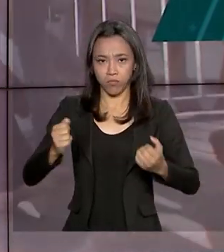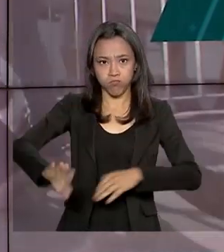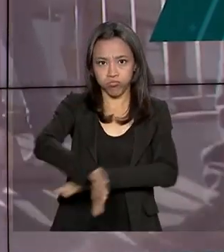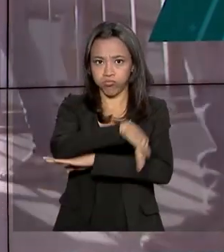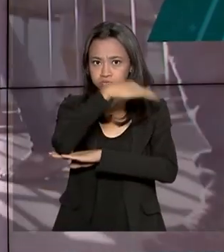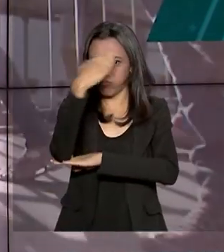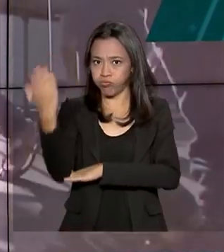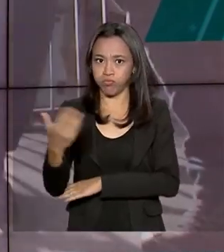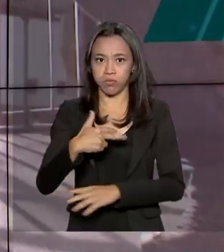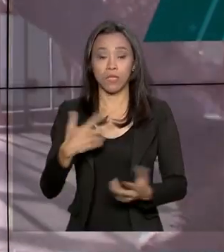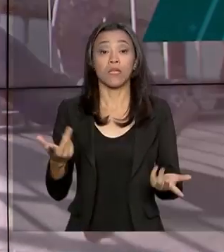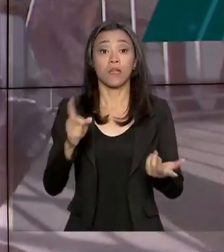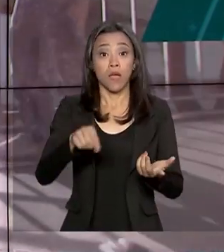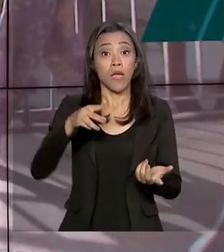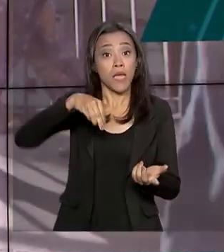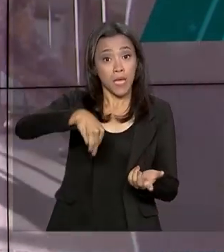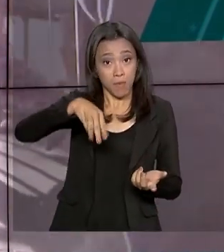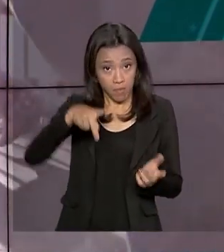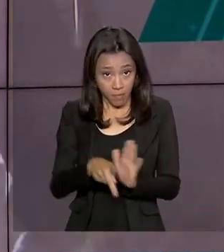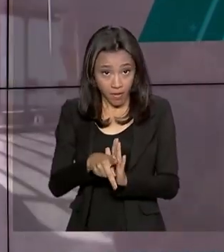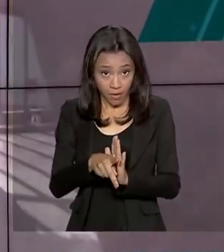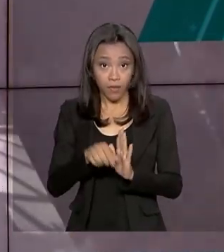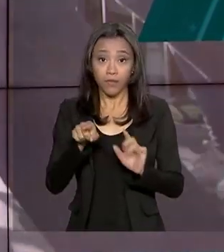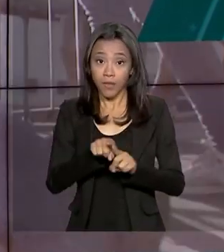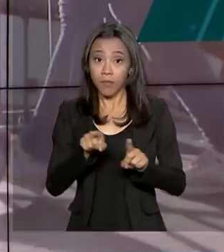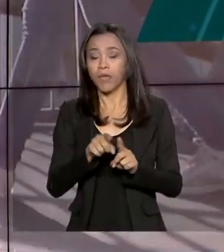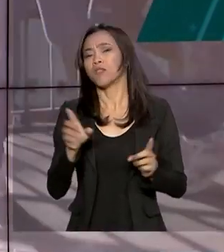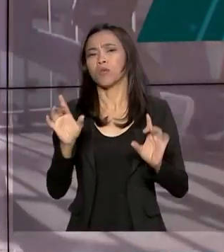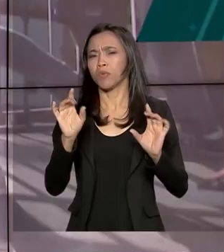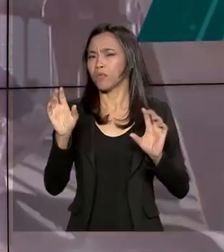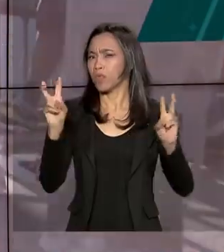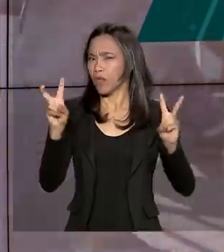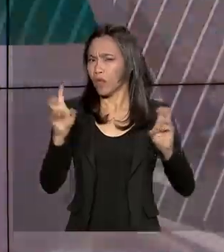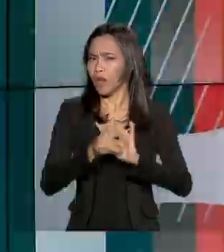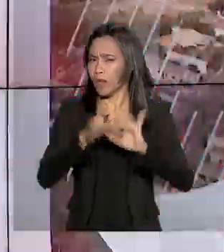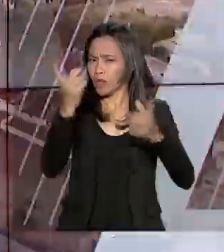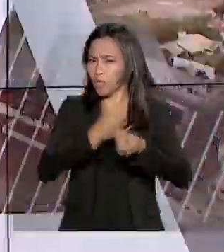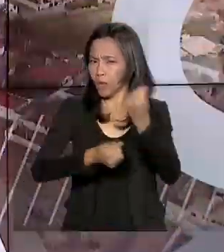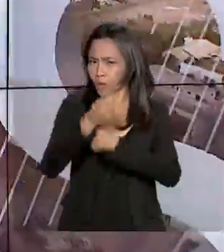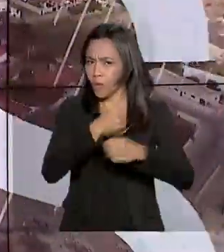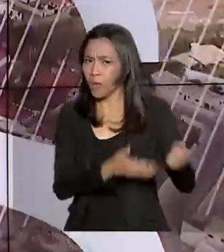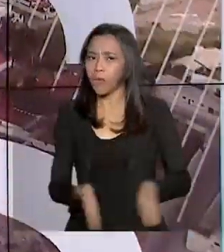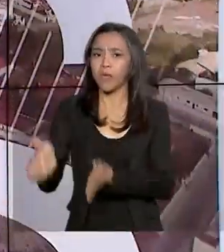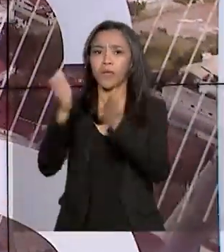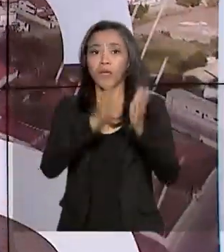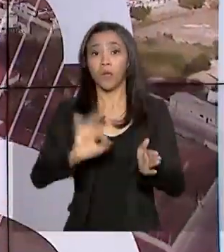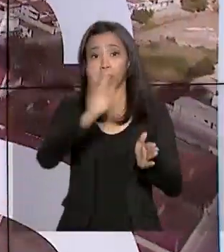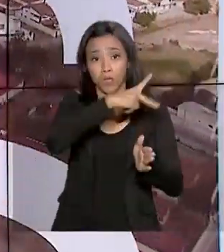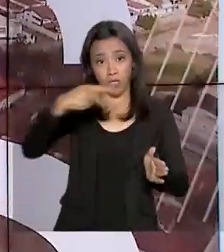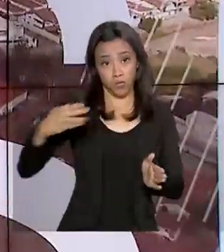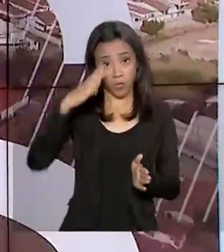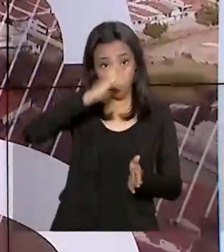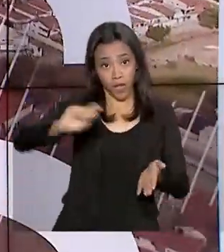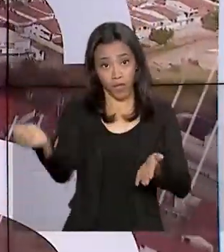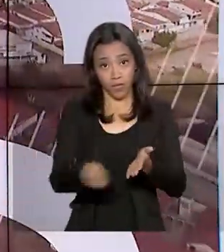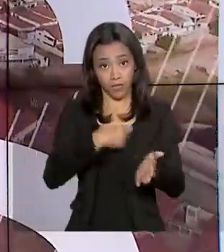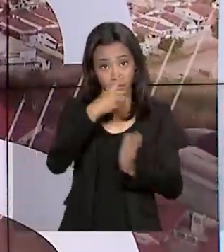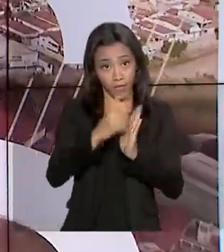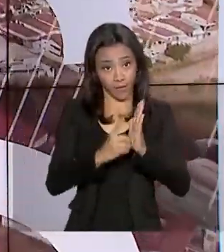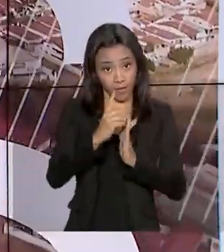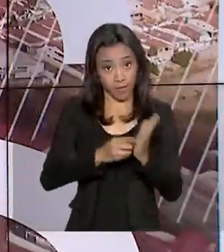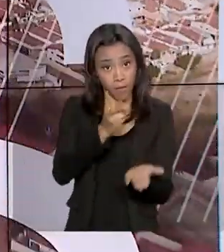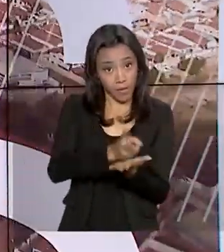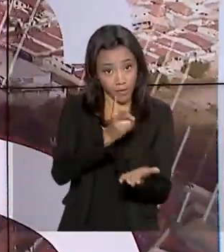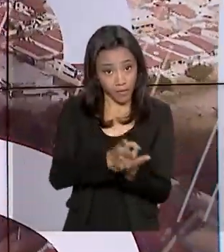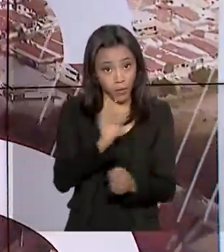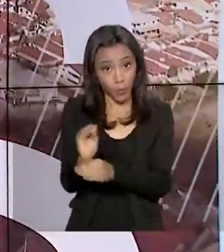da Liberdade Econômica, nova previdência e reforma tributária. E veja também, presidente Jair Bolsonaro assina decreto para preservar o